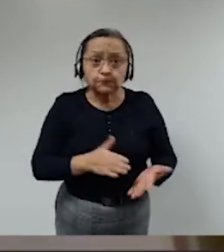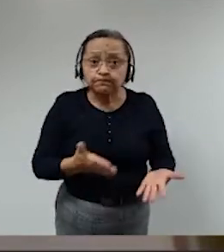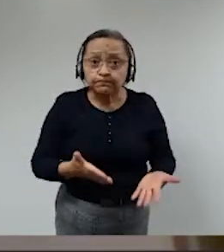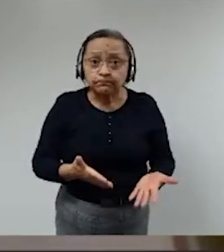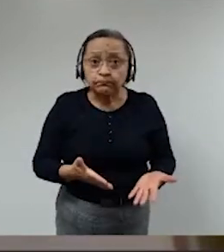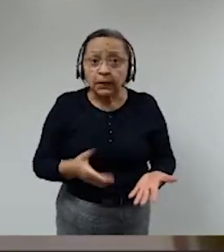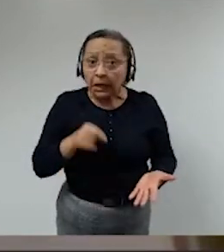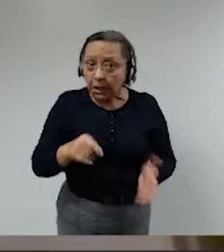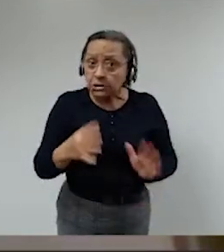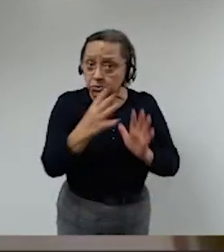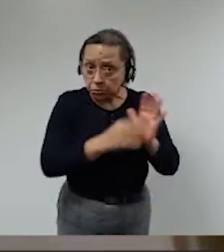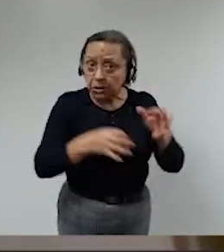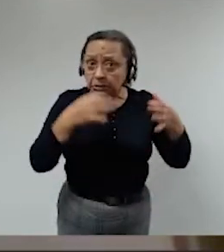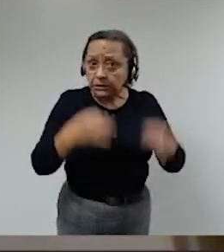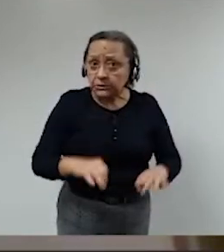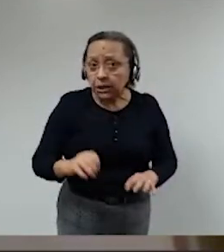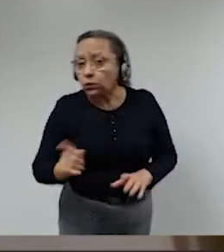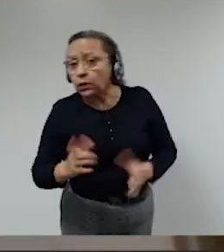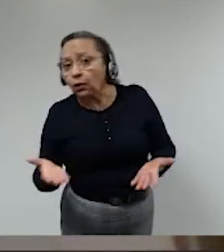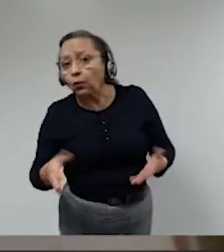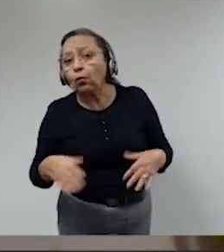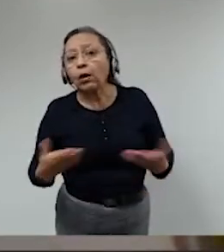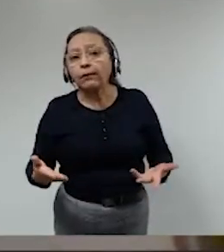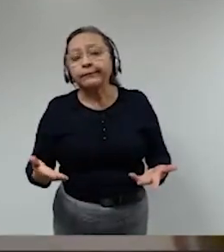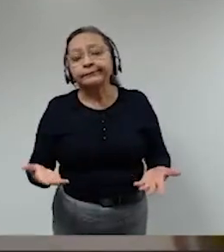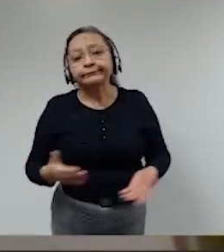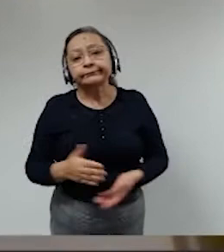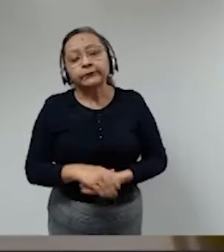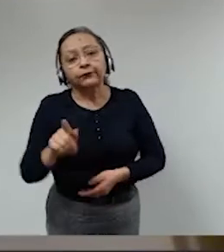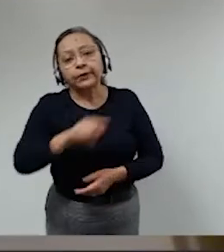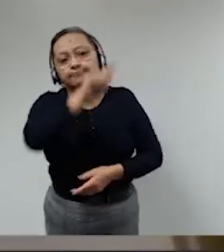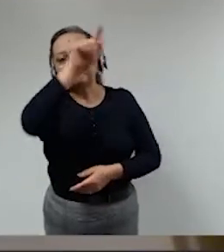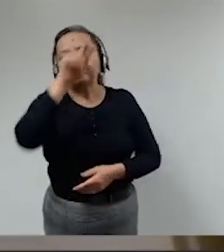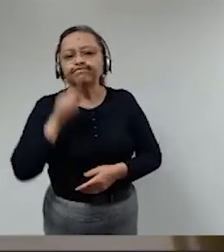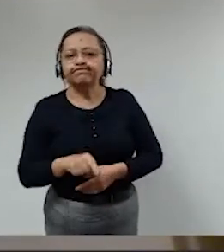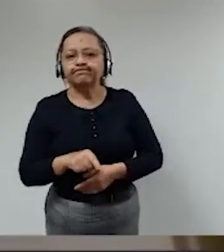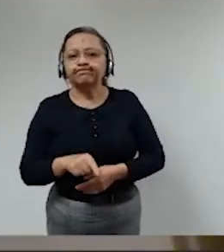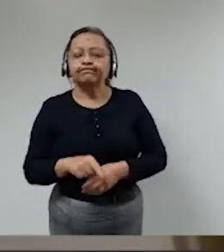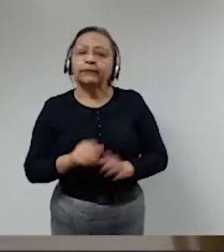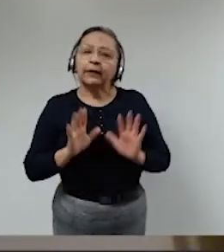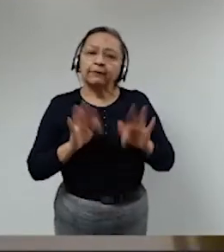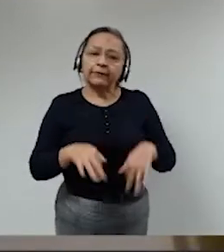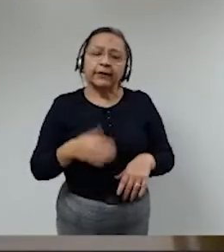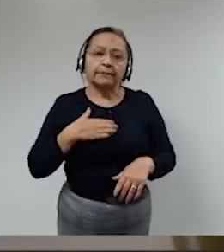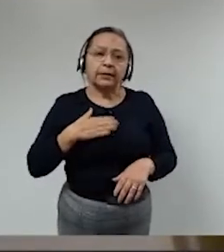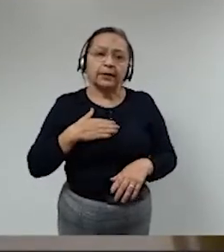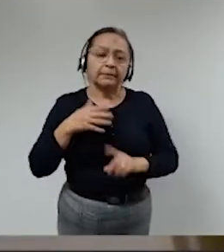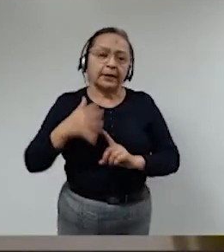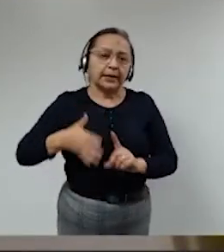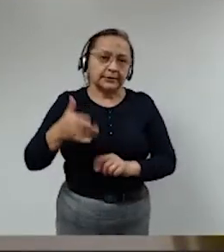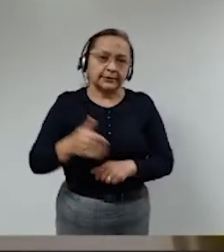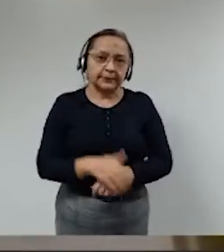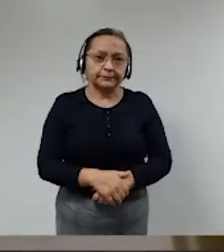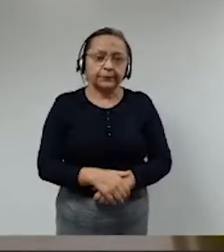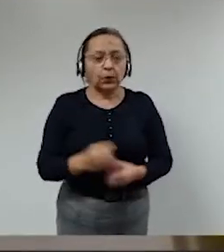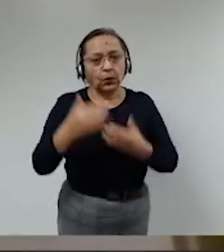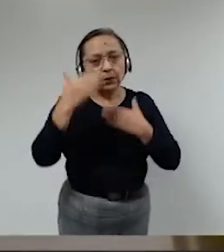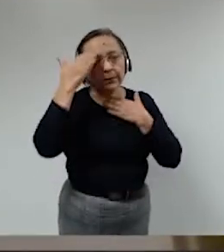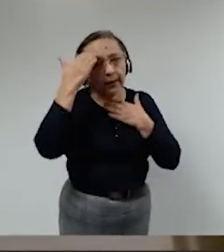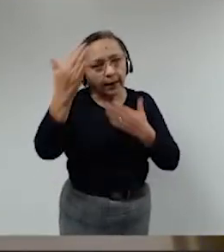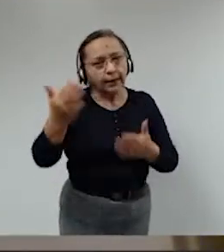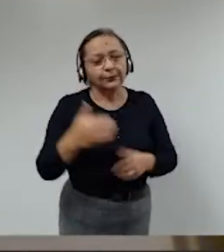lugar? E aí, com isso, eu encerro aqui a minha participação, porque senão acho que eu esgoto todo o tempo. Obrigado,